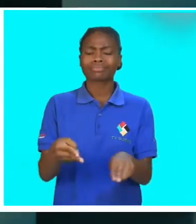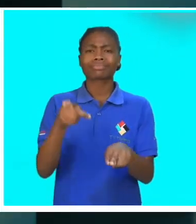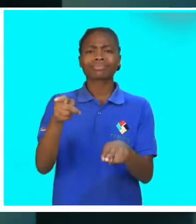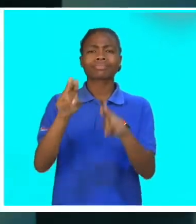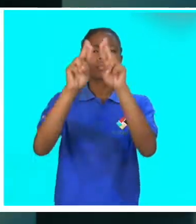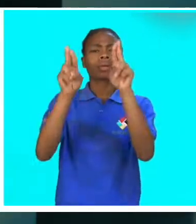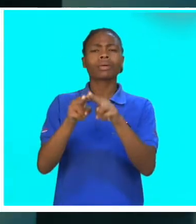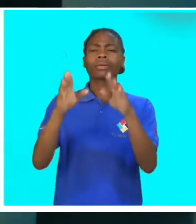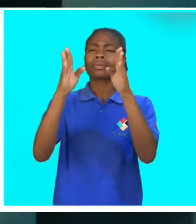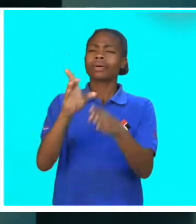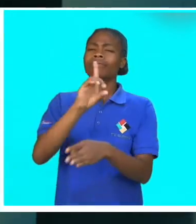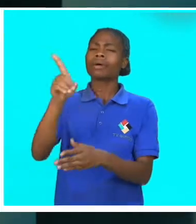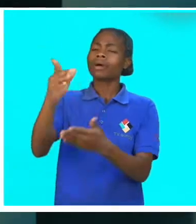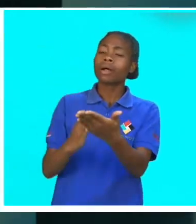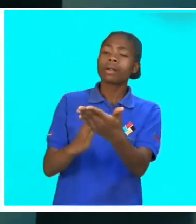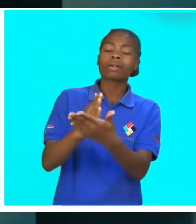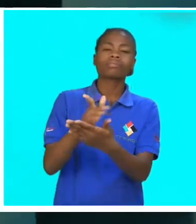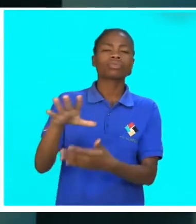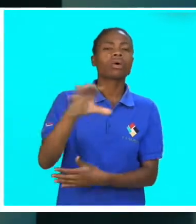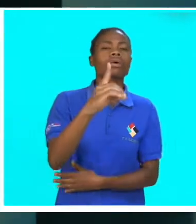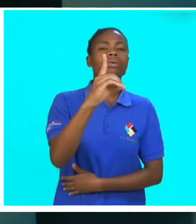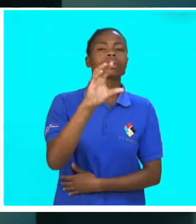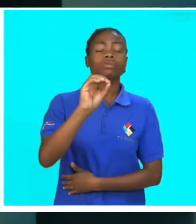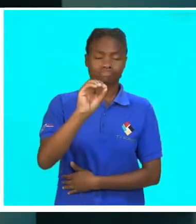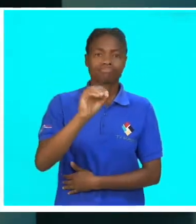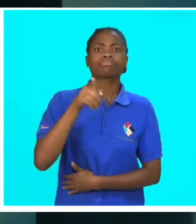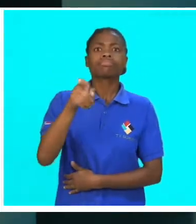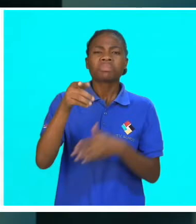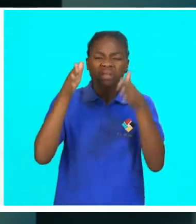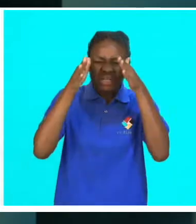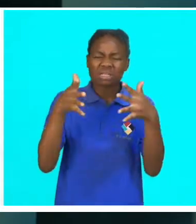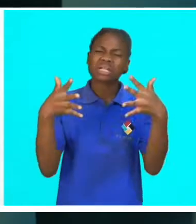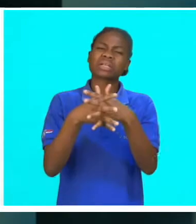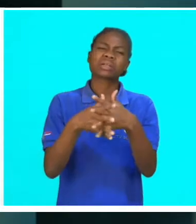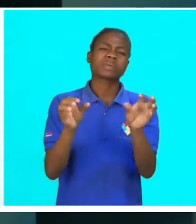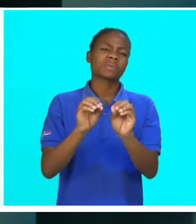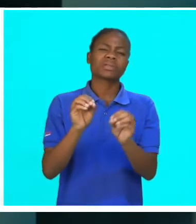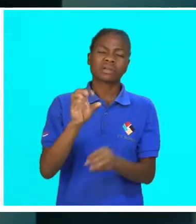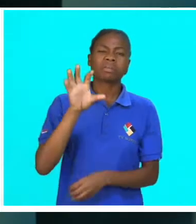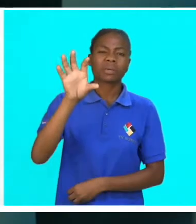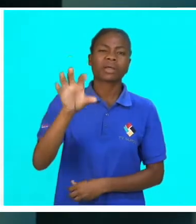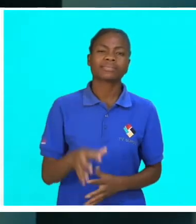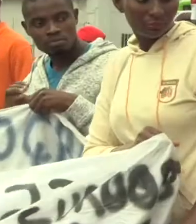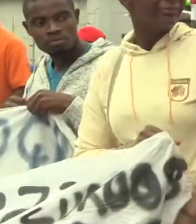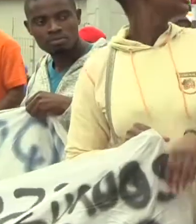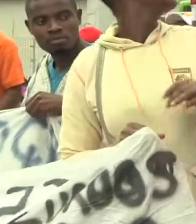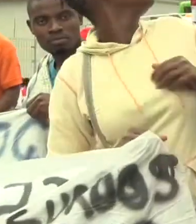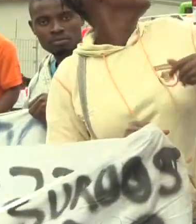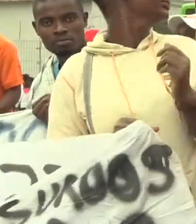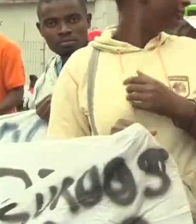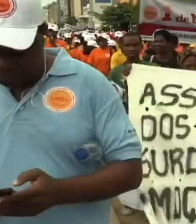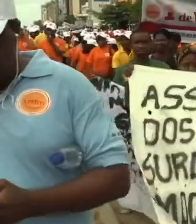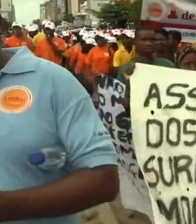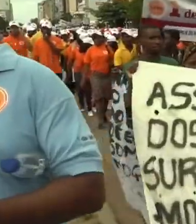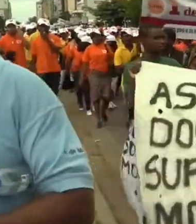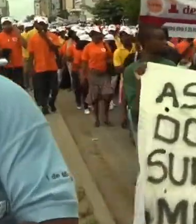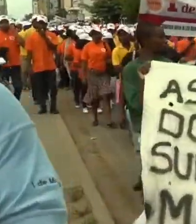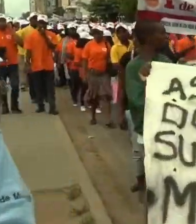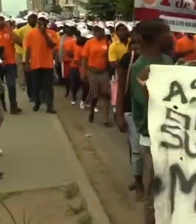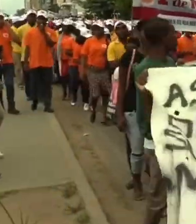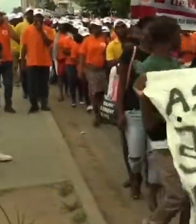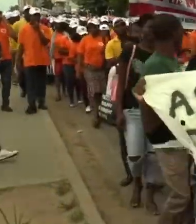Moçambique ratificou a Convenção Internacional sobre os Direitos da Pessoa com Deficiência há cerca de 10 anos,